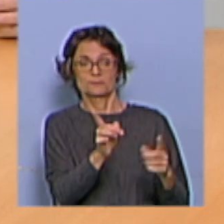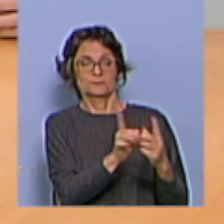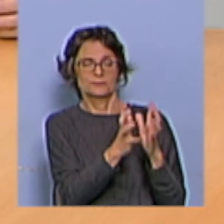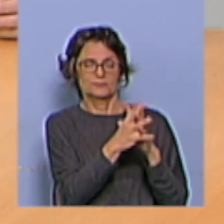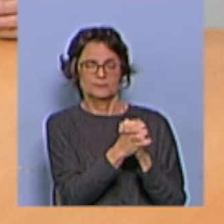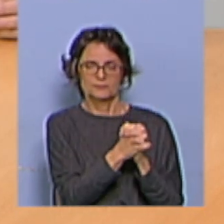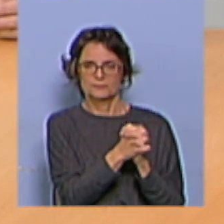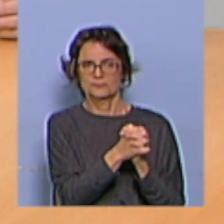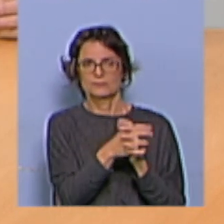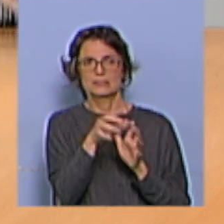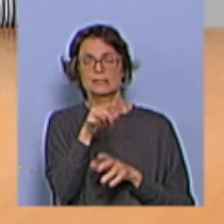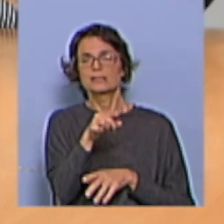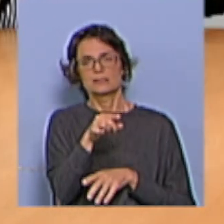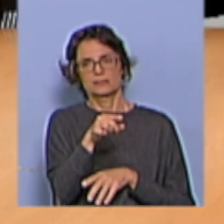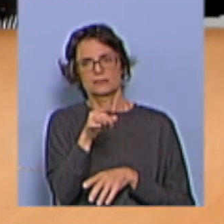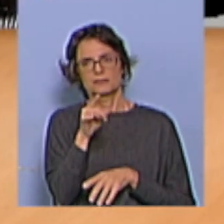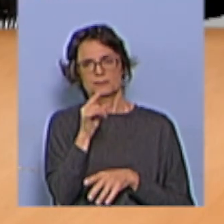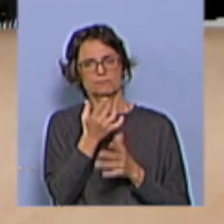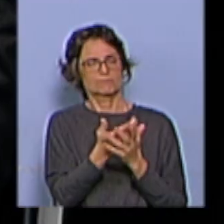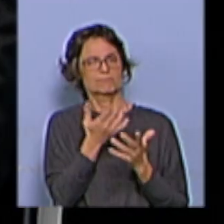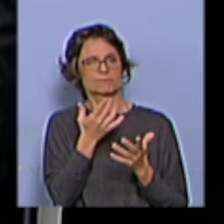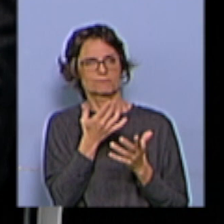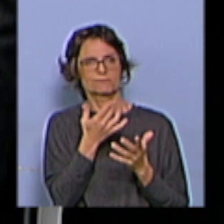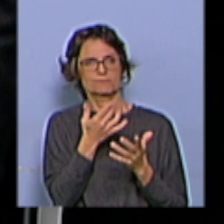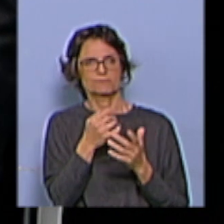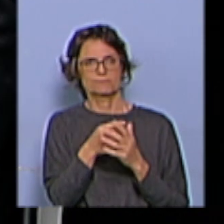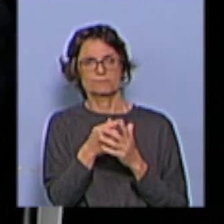atentos às necessidades espirituais dos doentes, também não nos a comunicam a nós.